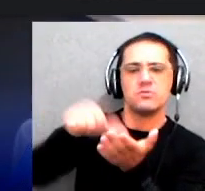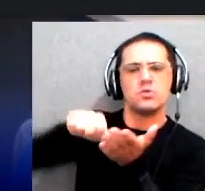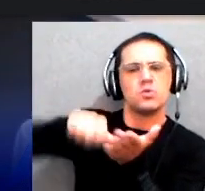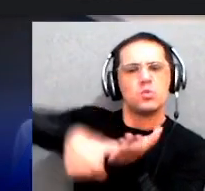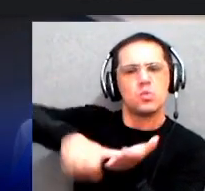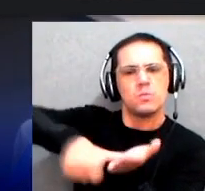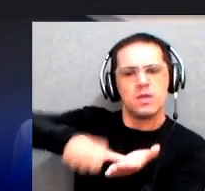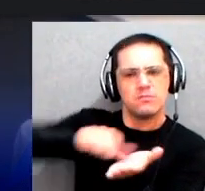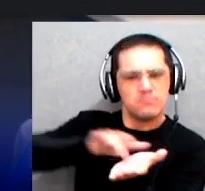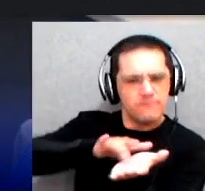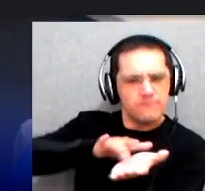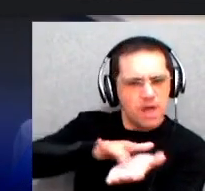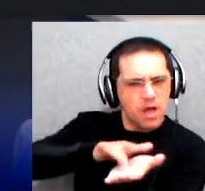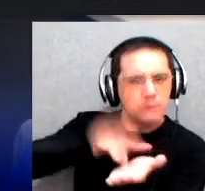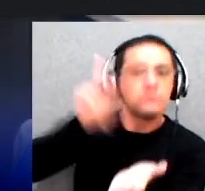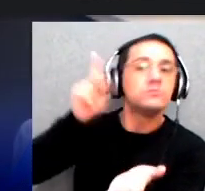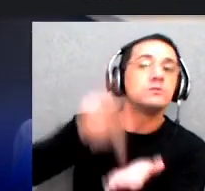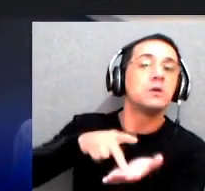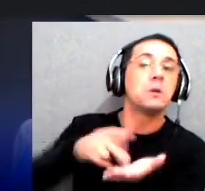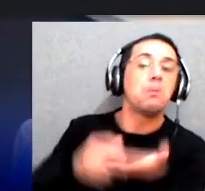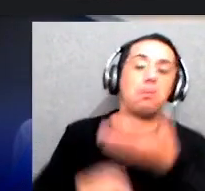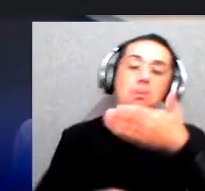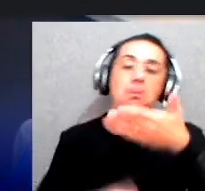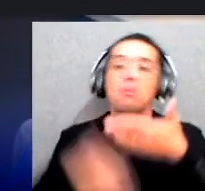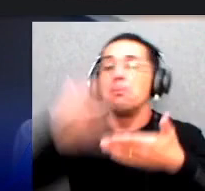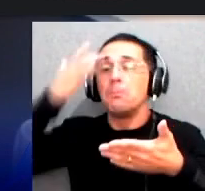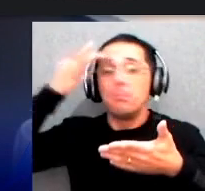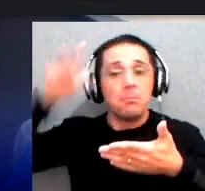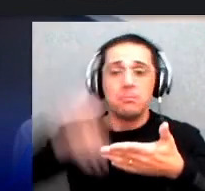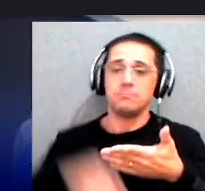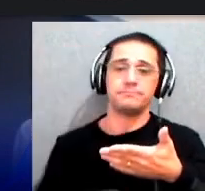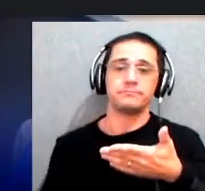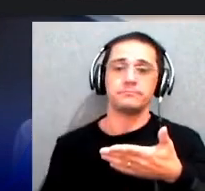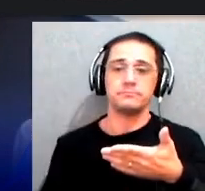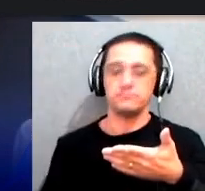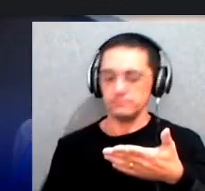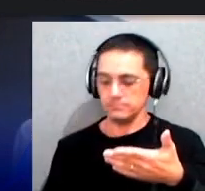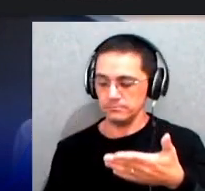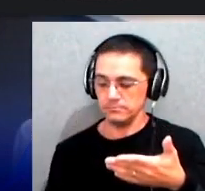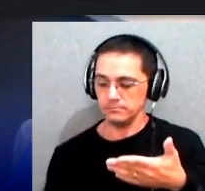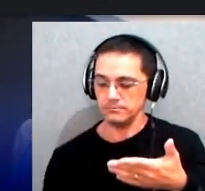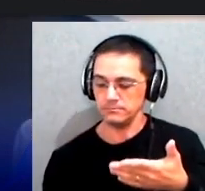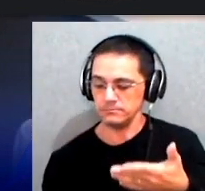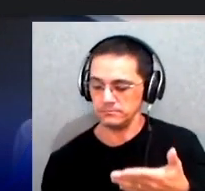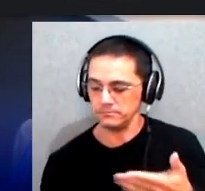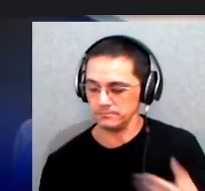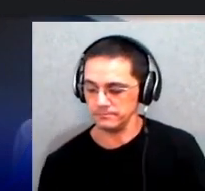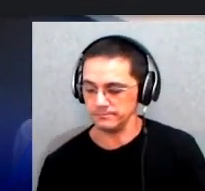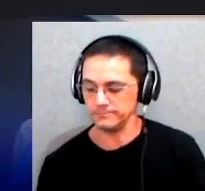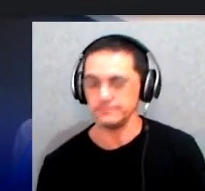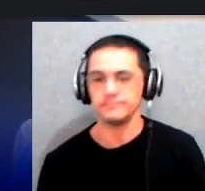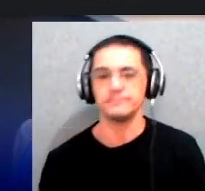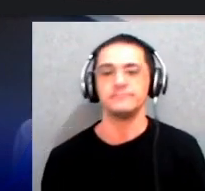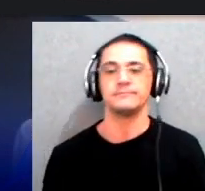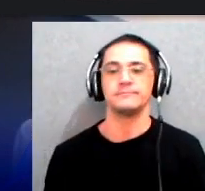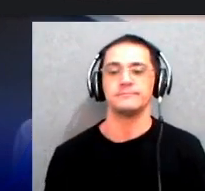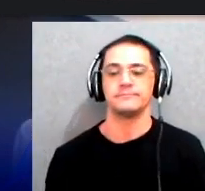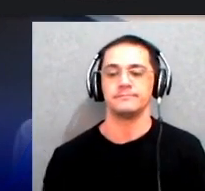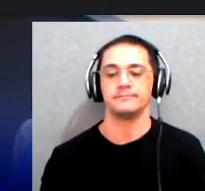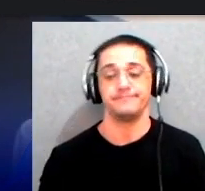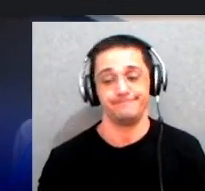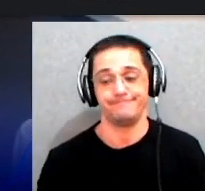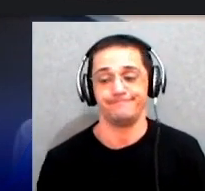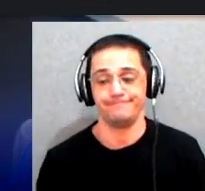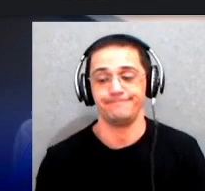apresentado? Tem que seguir. Ah, mas o juiz está fazendo isso. E o outro juiz que não faz? Esse é o problema. A gente